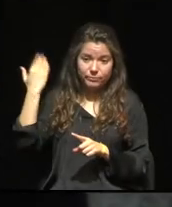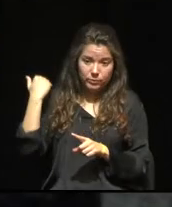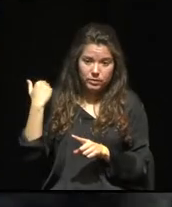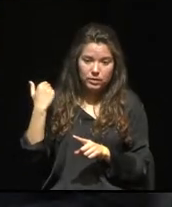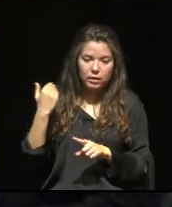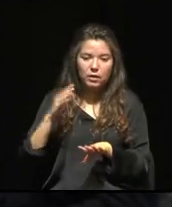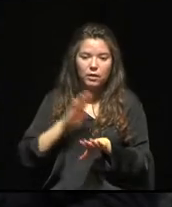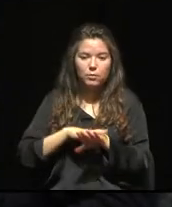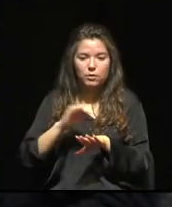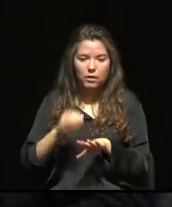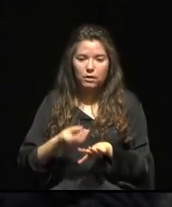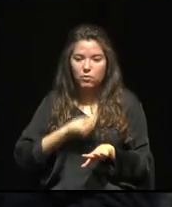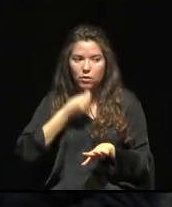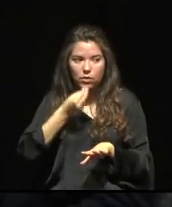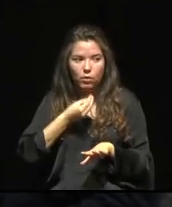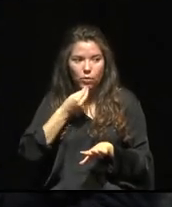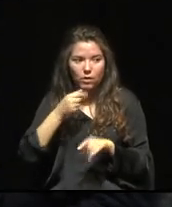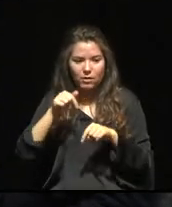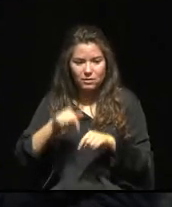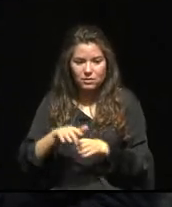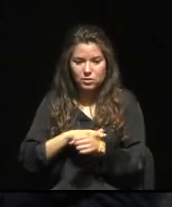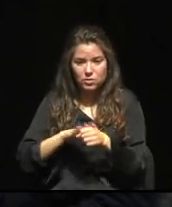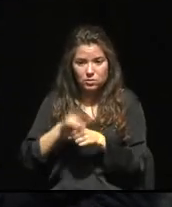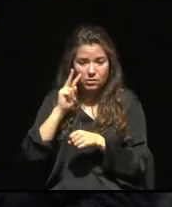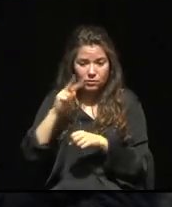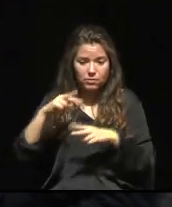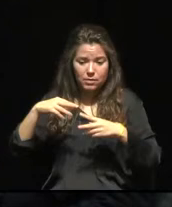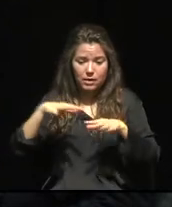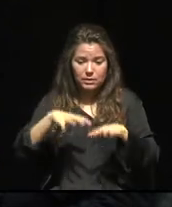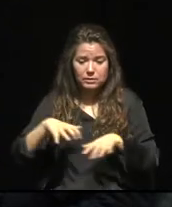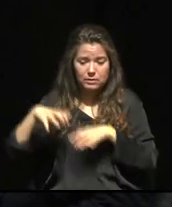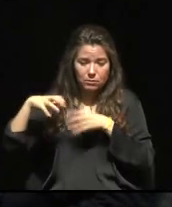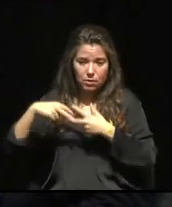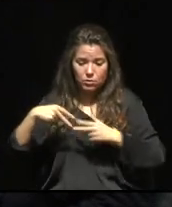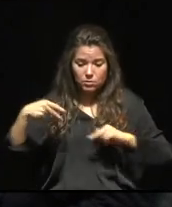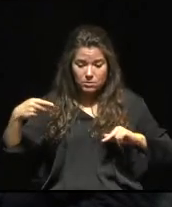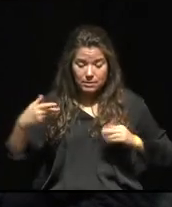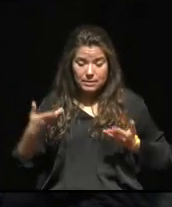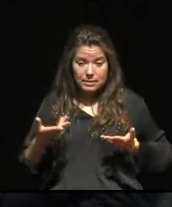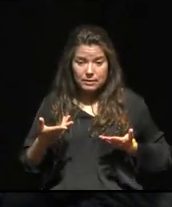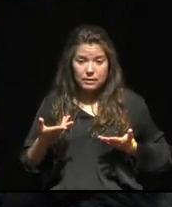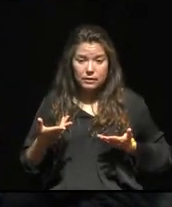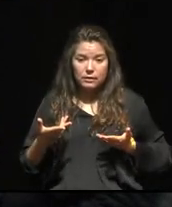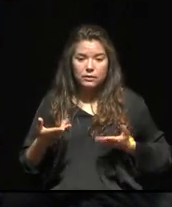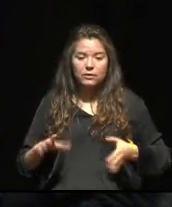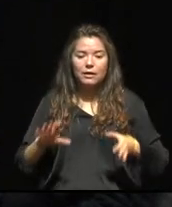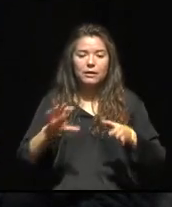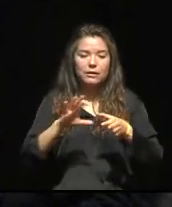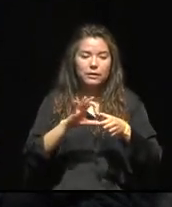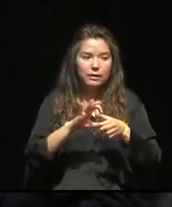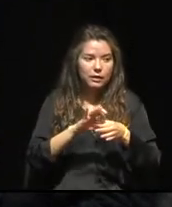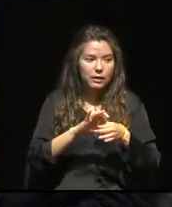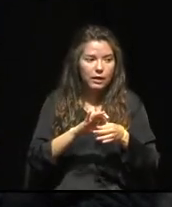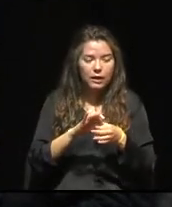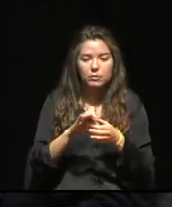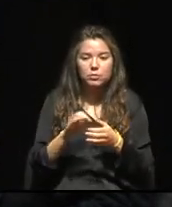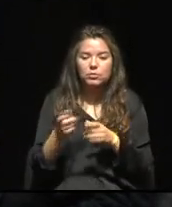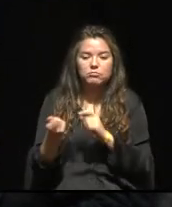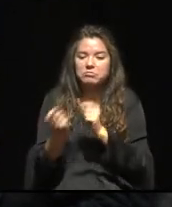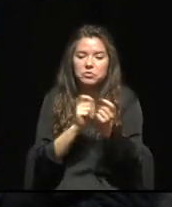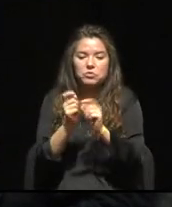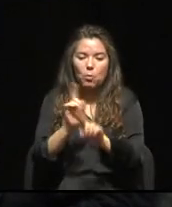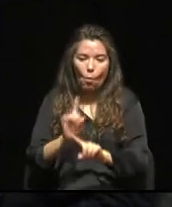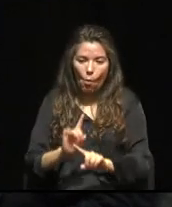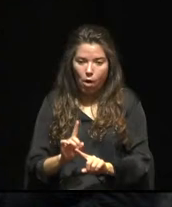relativamente à questão de Taiwan esta situação já se verificou na Assembleia Municipal não tem a ver com o facto de ser um ponto crativo tem a ver com o